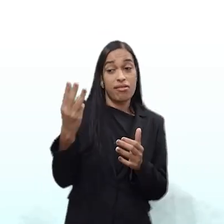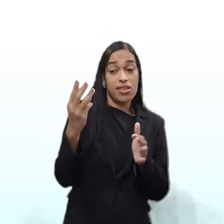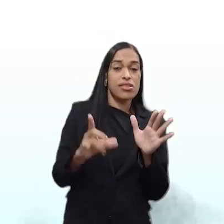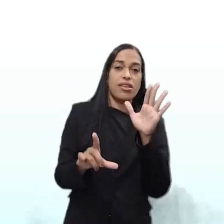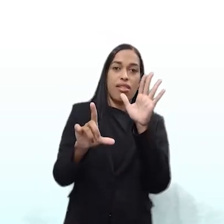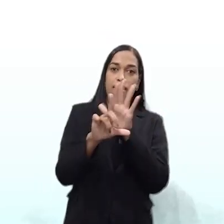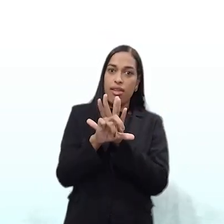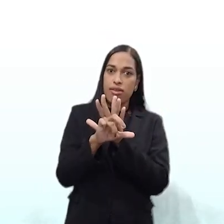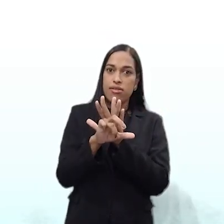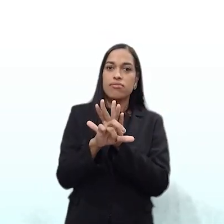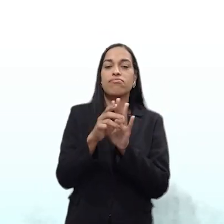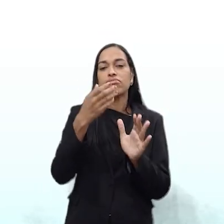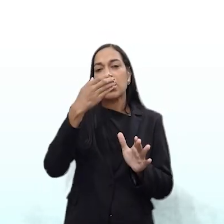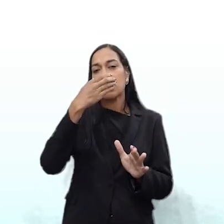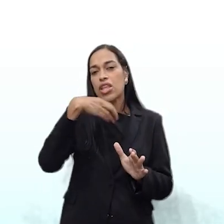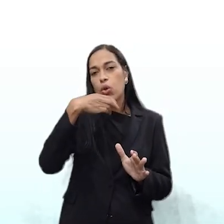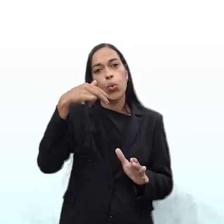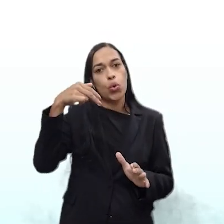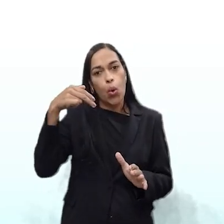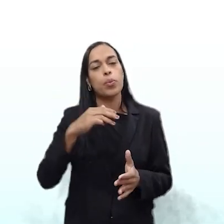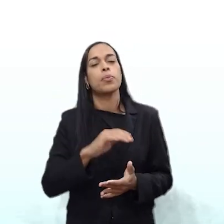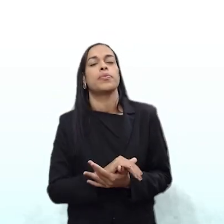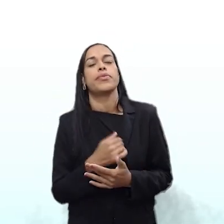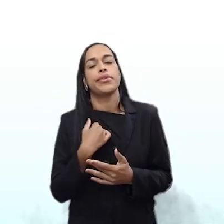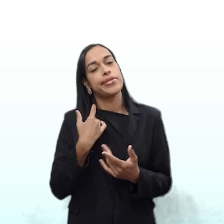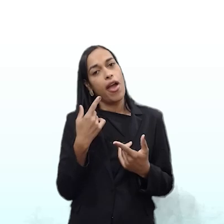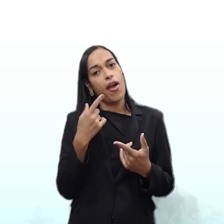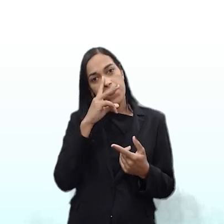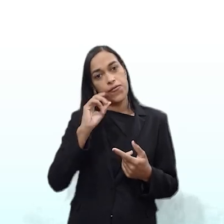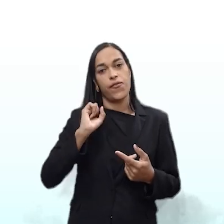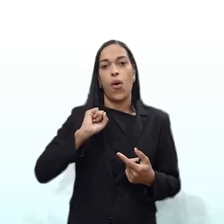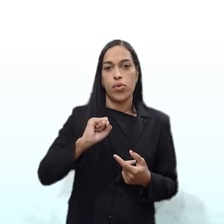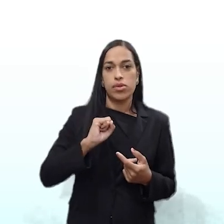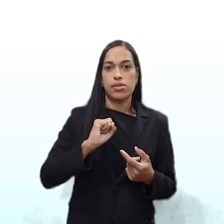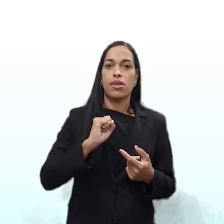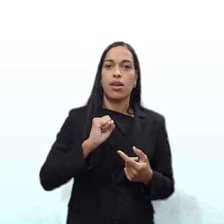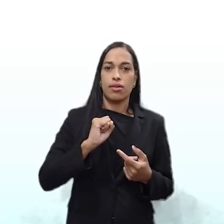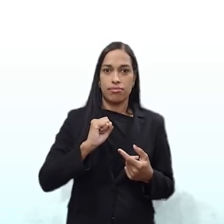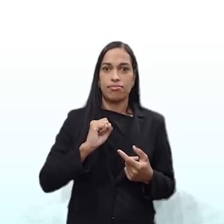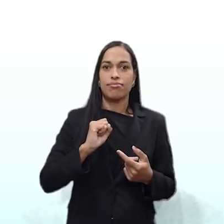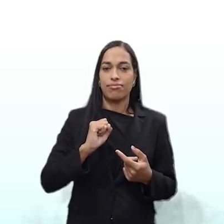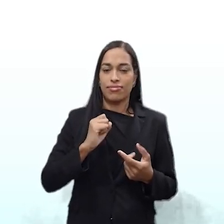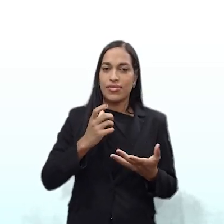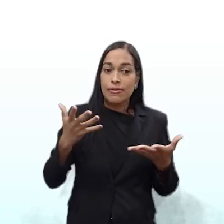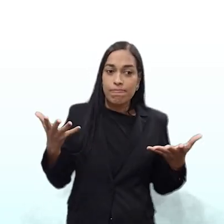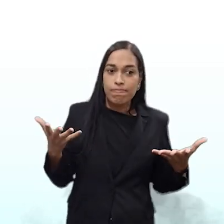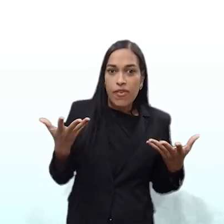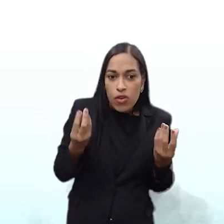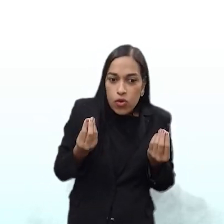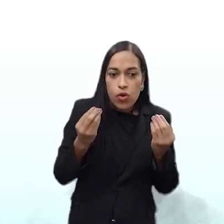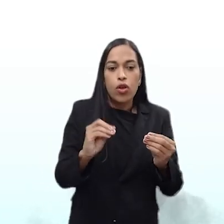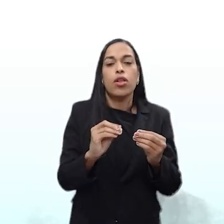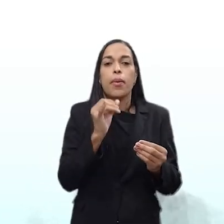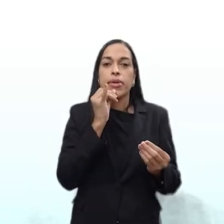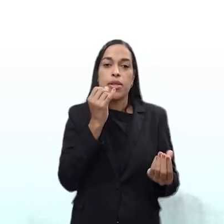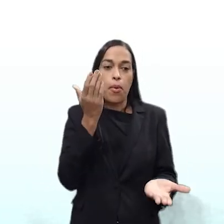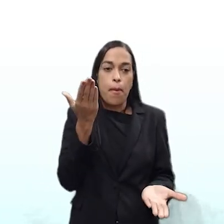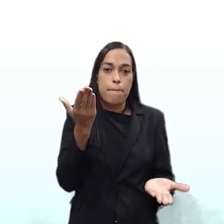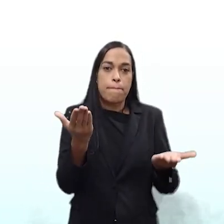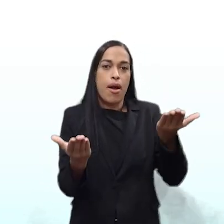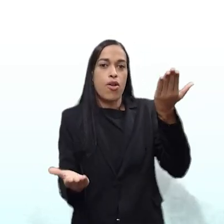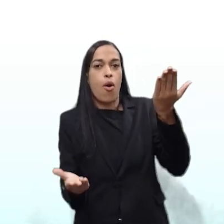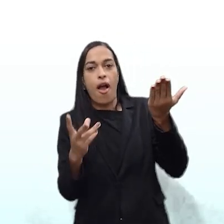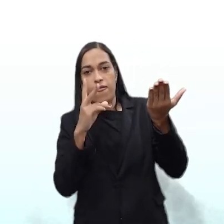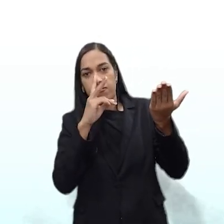força de campo. Corpos que têm massa irão aplicar forças de ação e reação entre si. Quanto maior a massa, melhor